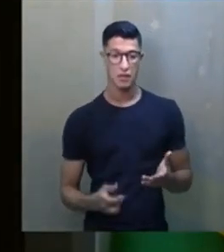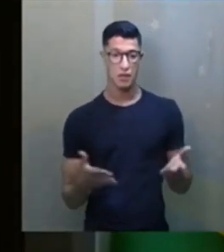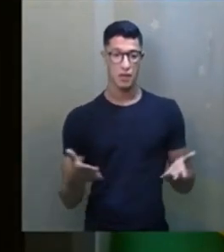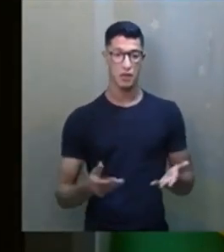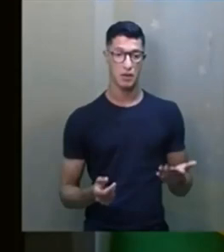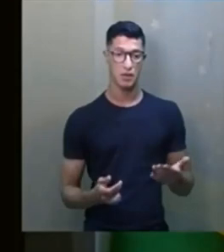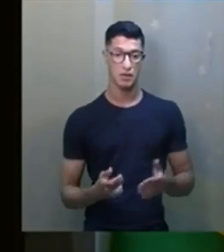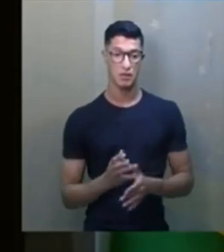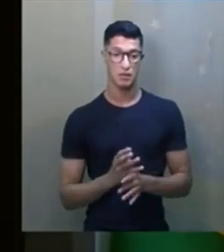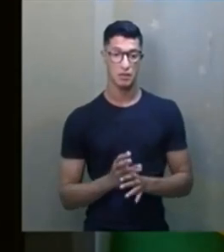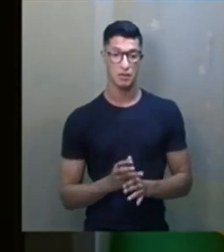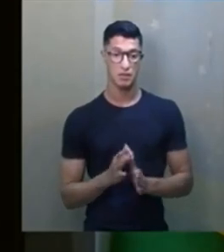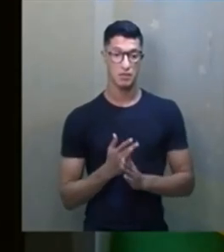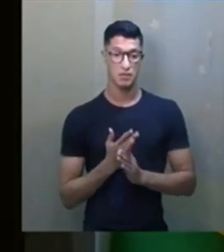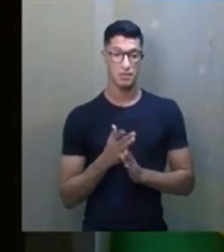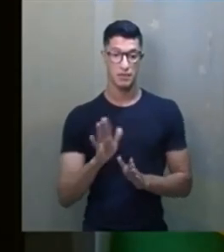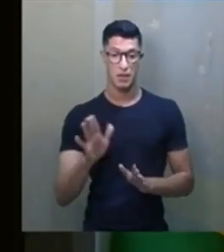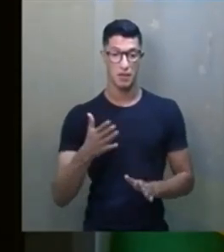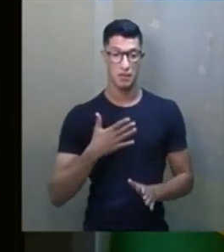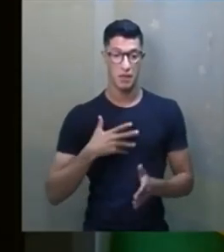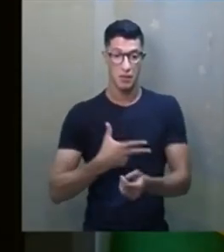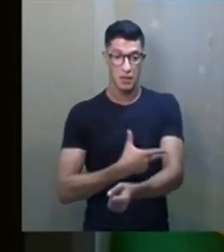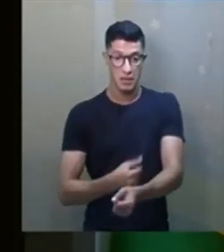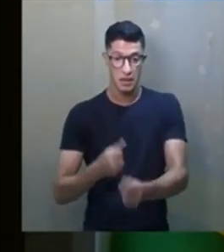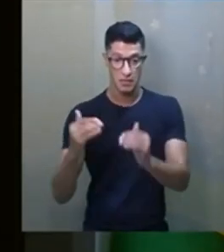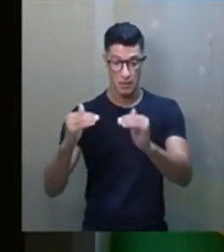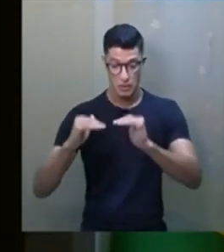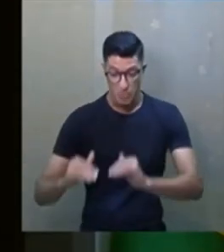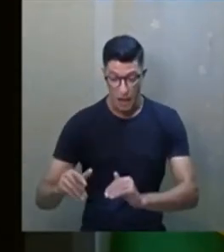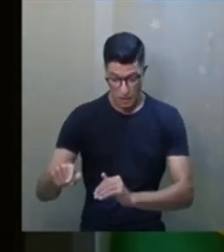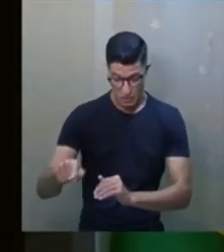conte, não, não é esse aí não. Esse aí são meus exames, é o de baixo.